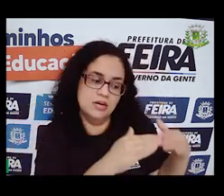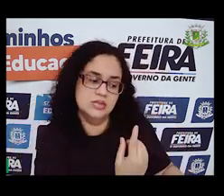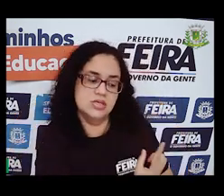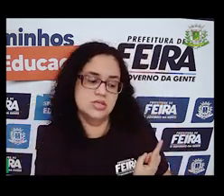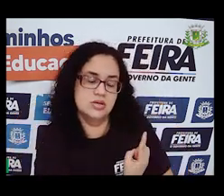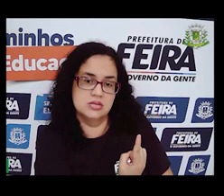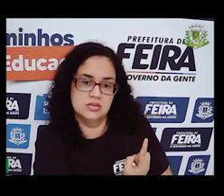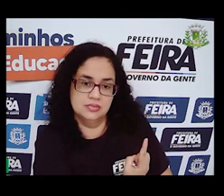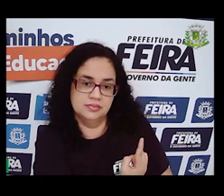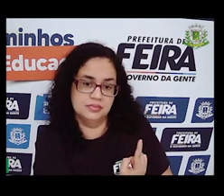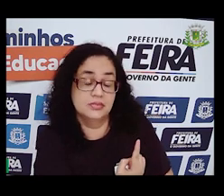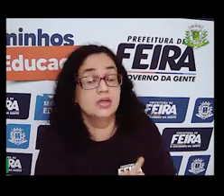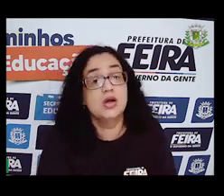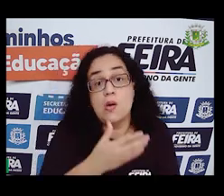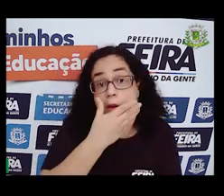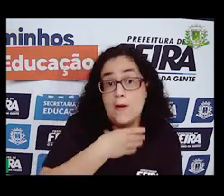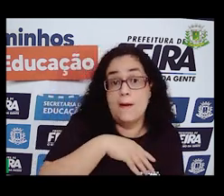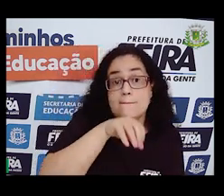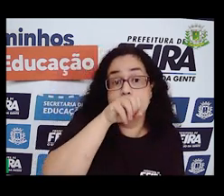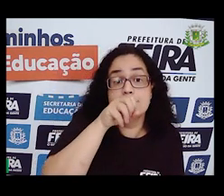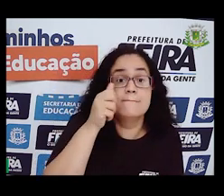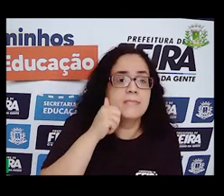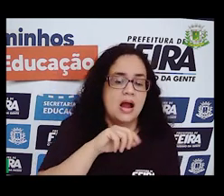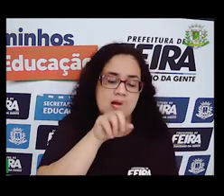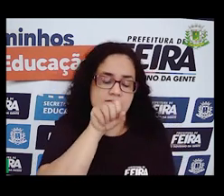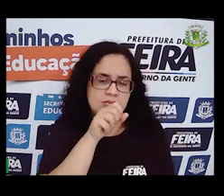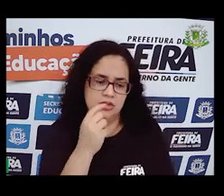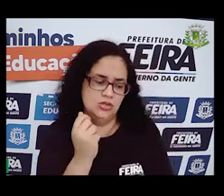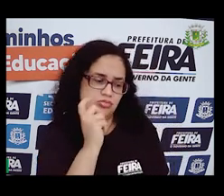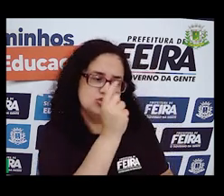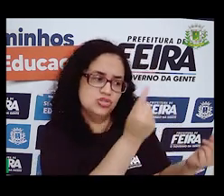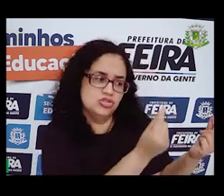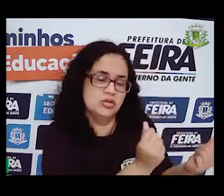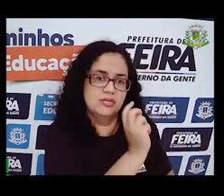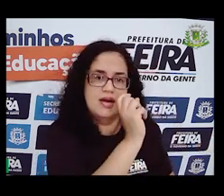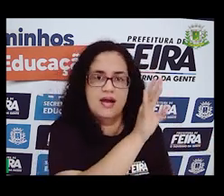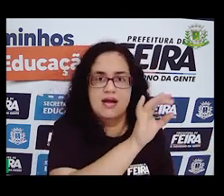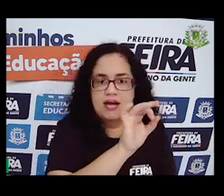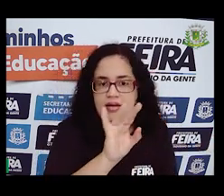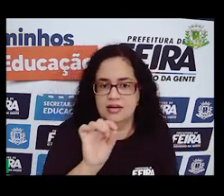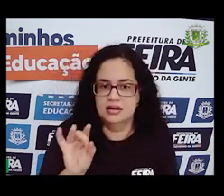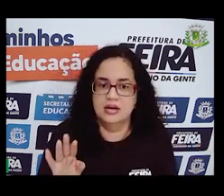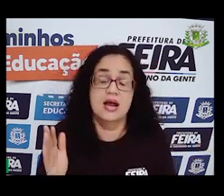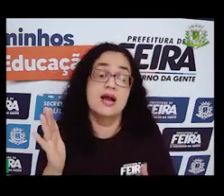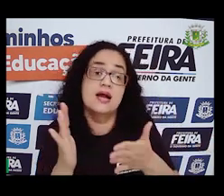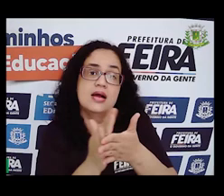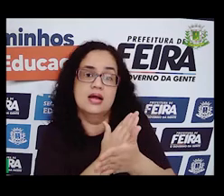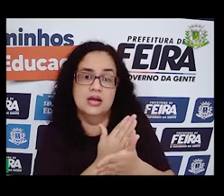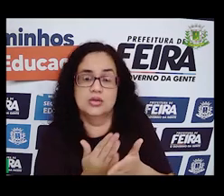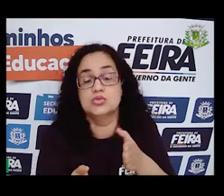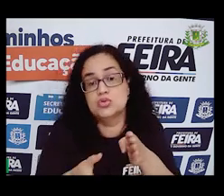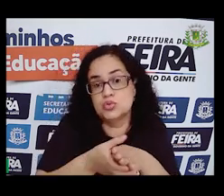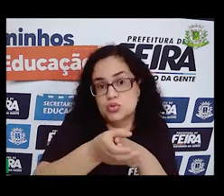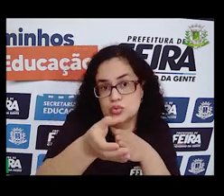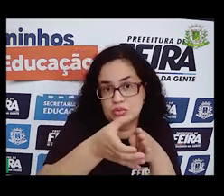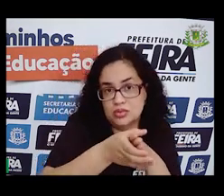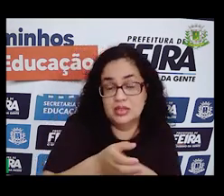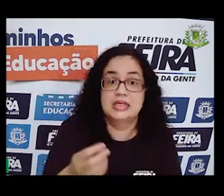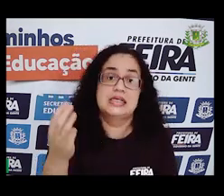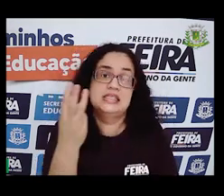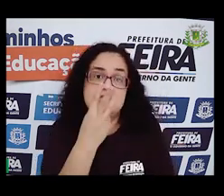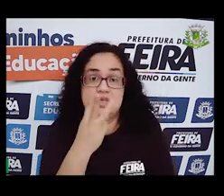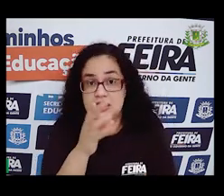sozinhos. Os pais deram um pouco de dinheiro a cada um, alguns bons conselhos. Os